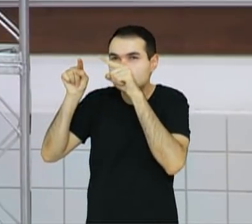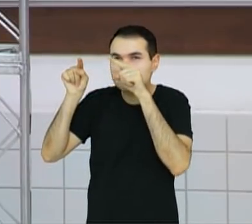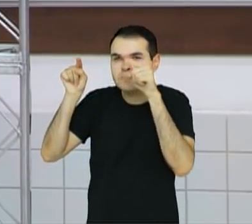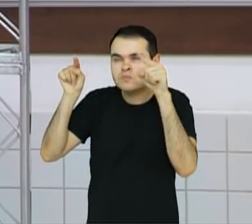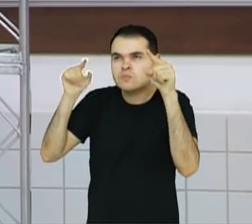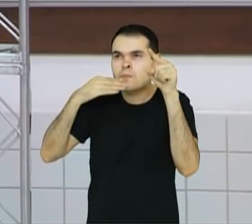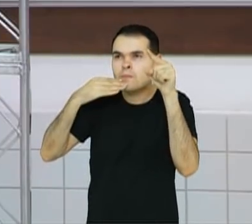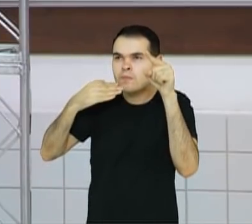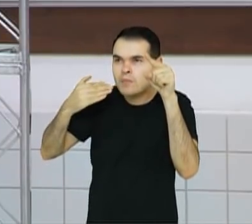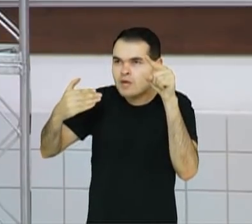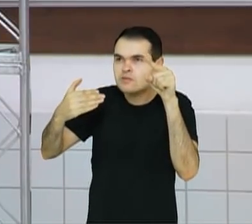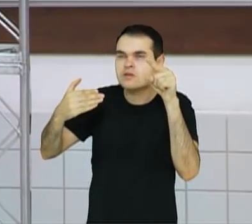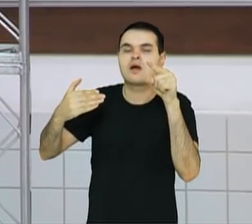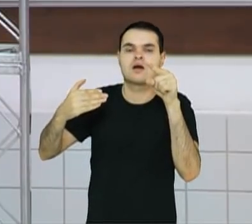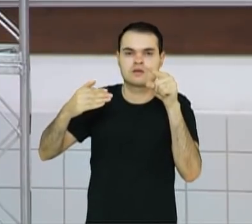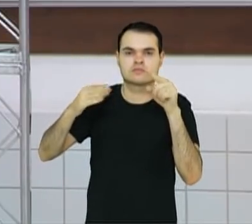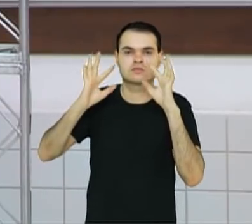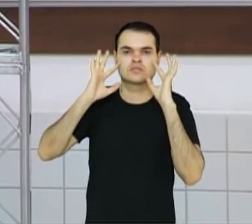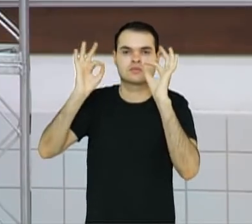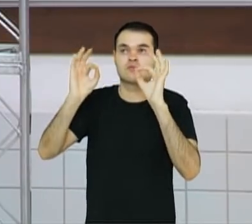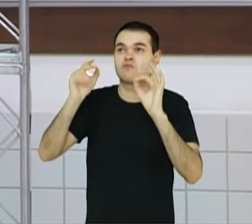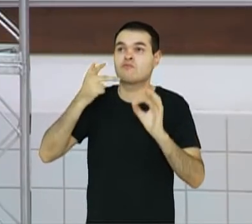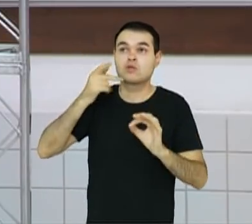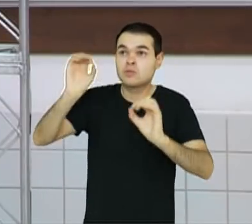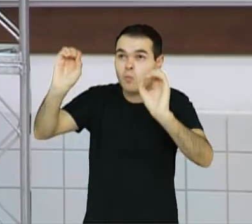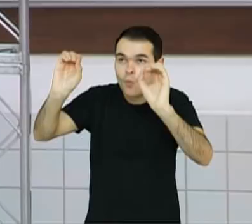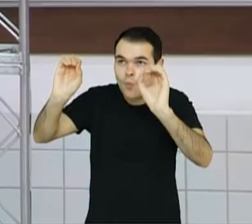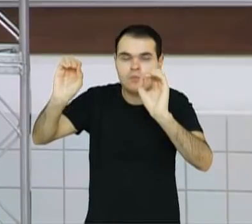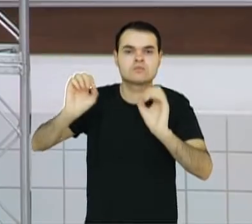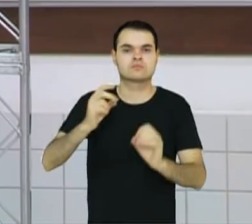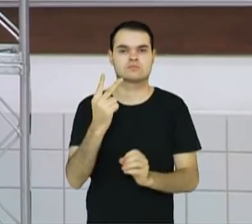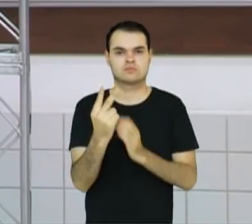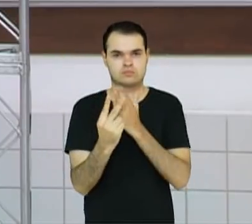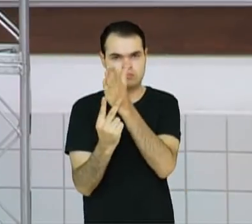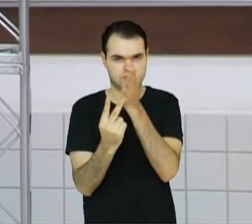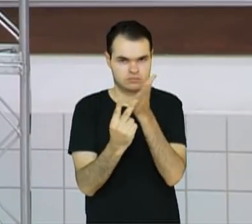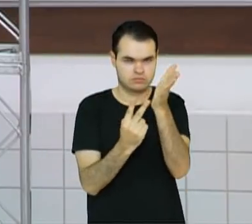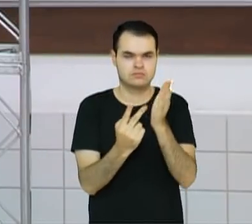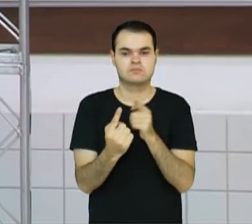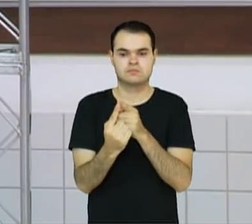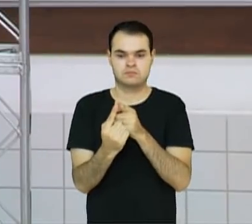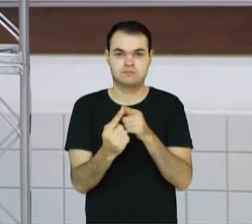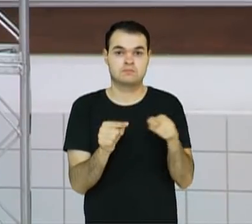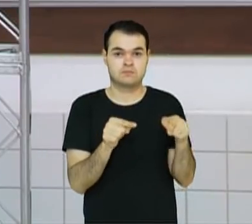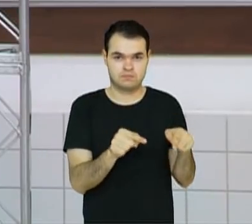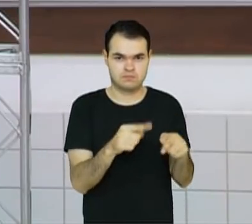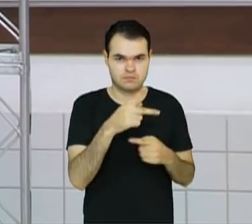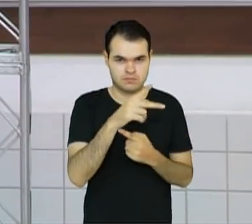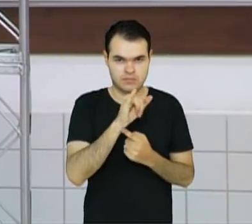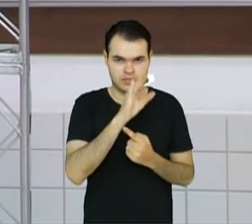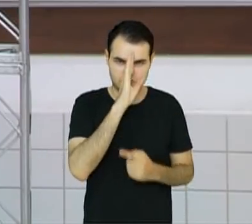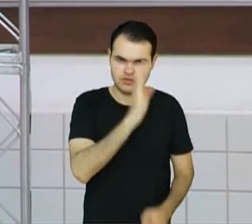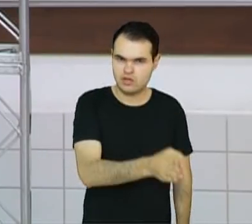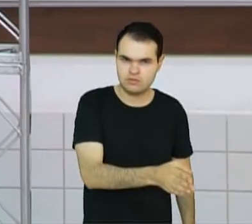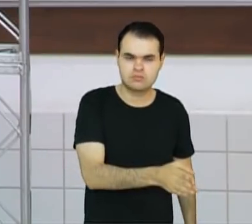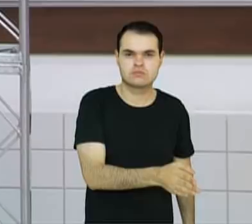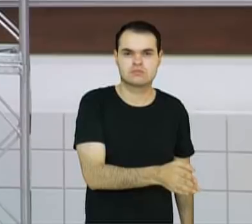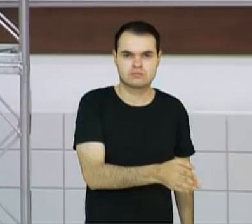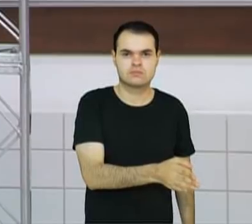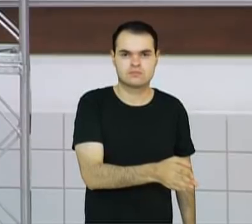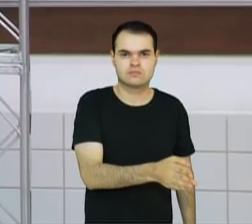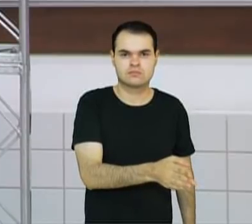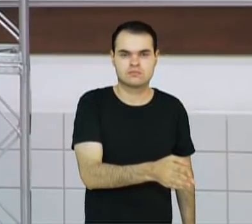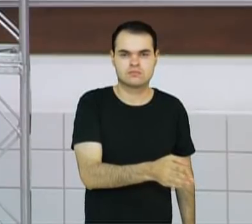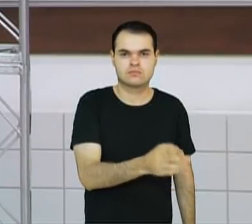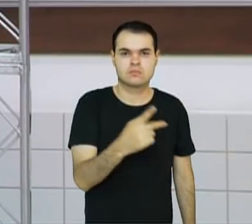enunciado fala a respeito do π. Se ele não falar nada, você tem duas opções. Ou você deixa o π direto, tá? Porque o